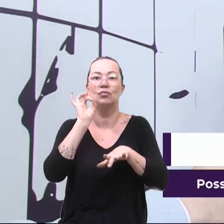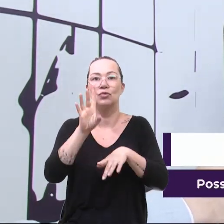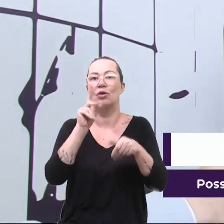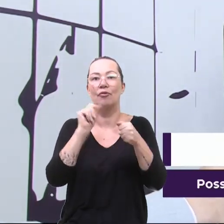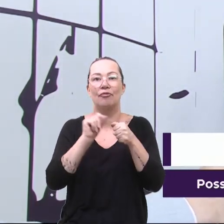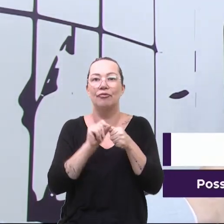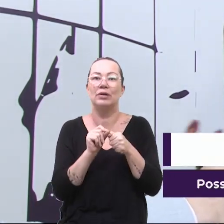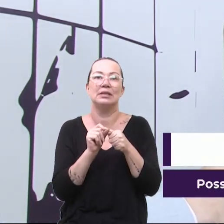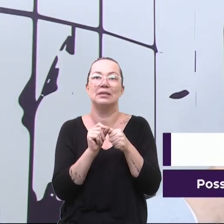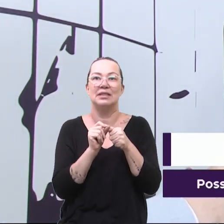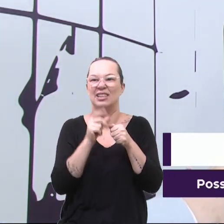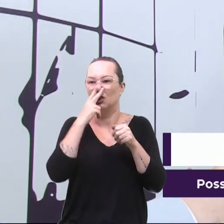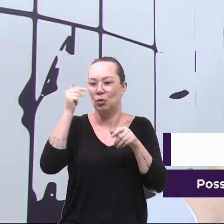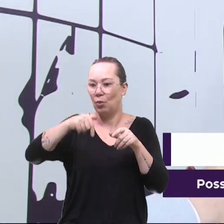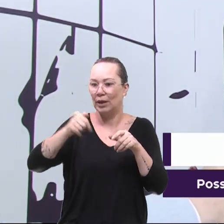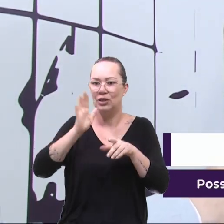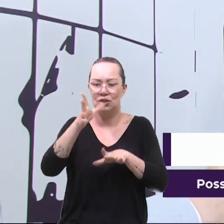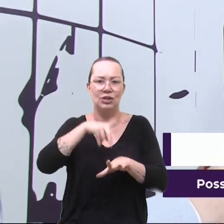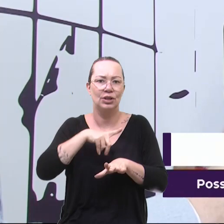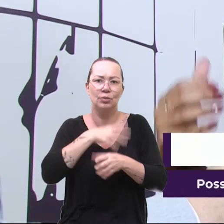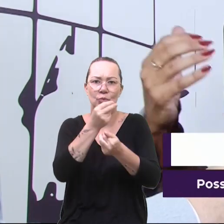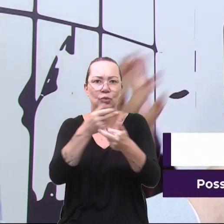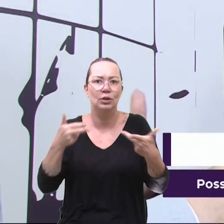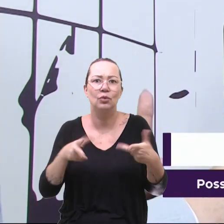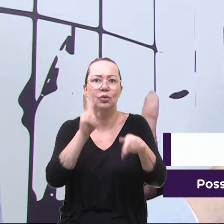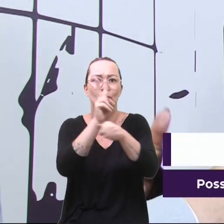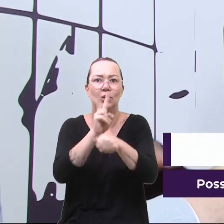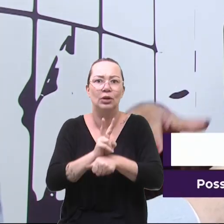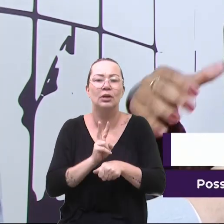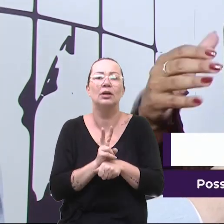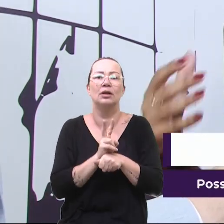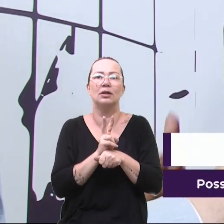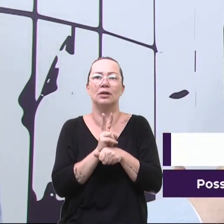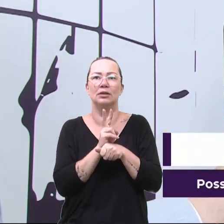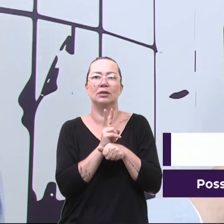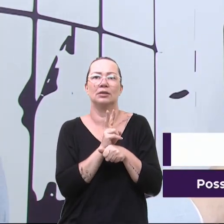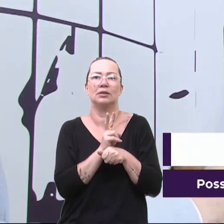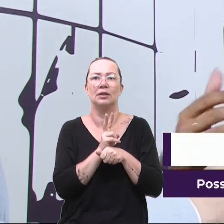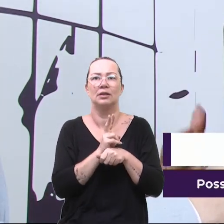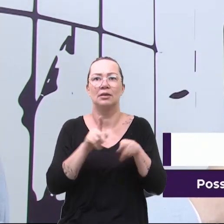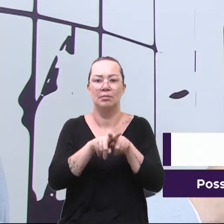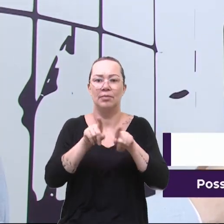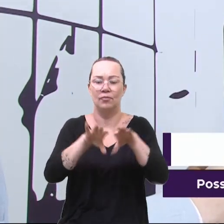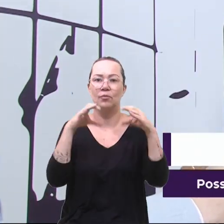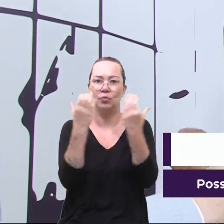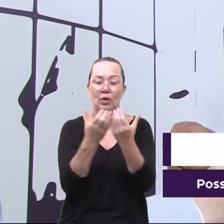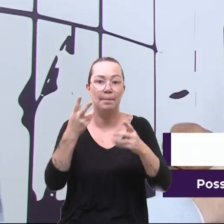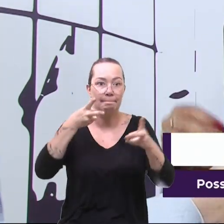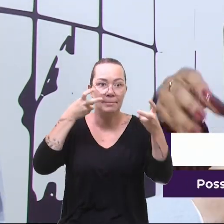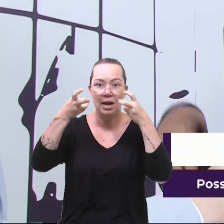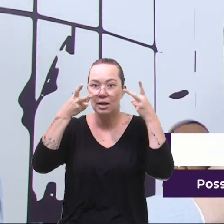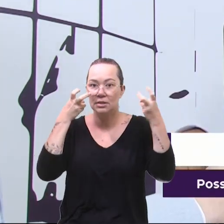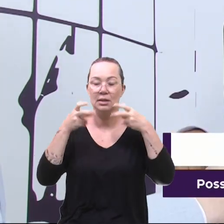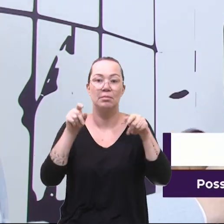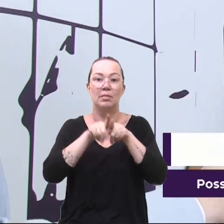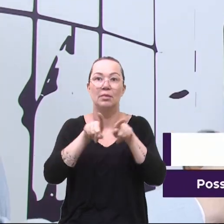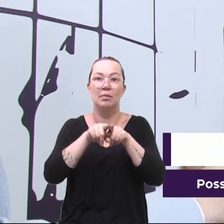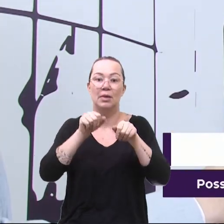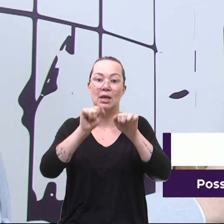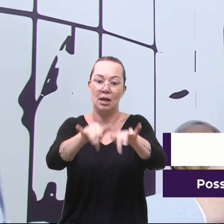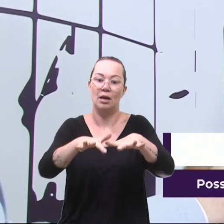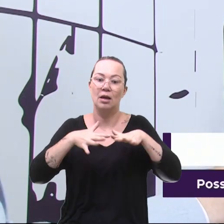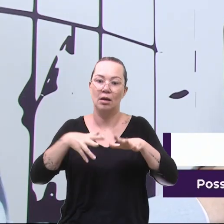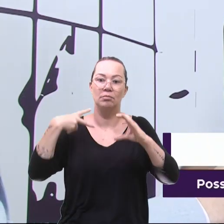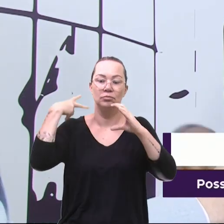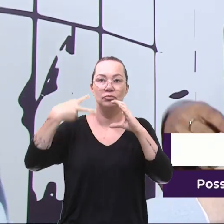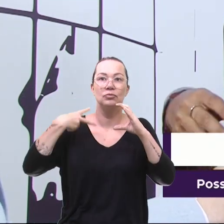na casa, como a nossa casa já tem várias ações nesse sentido, mas levando para a comunidade, para que a comunidade também entenda, perceba, e que a Câmara de Vereadores